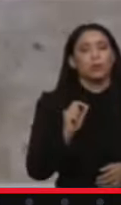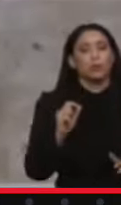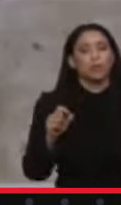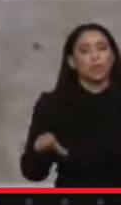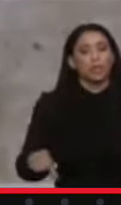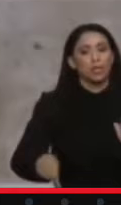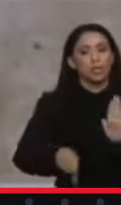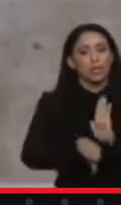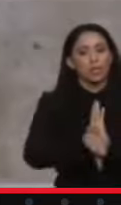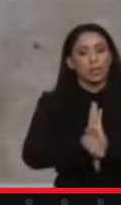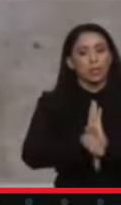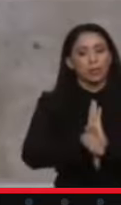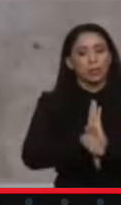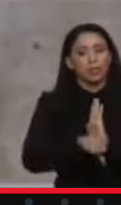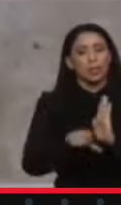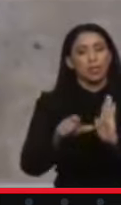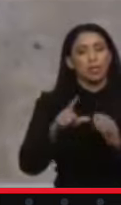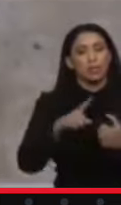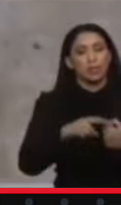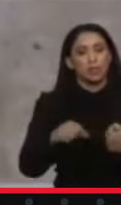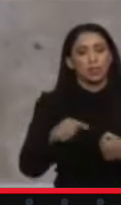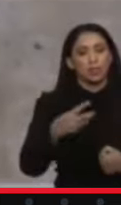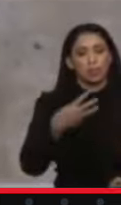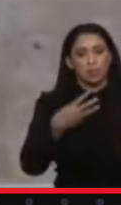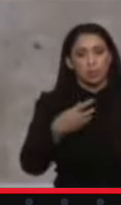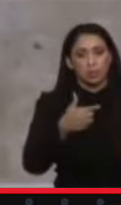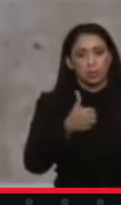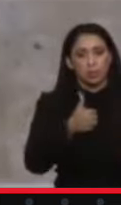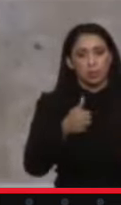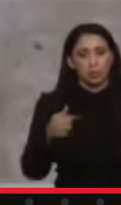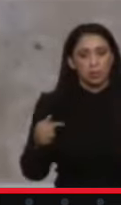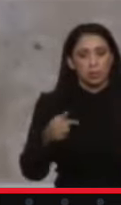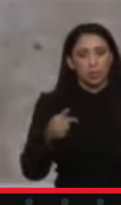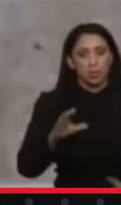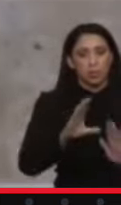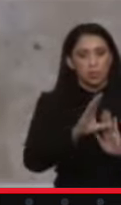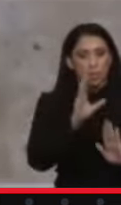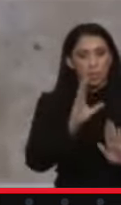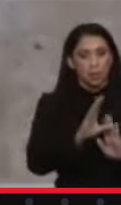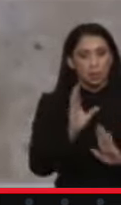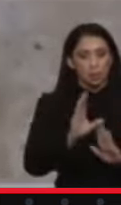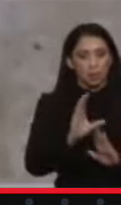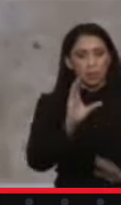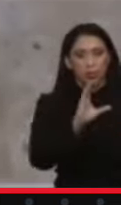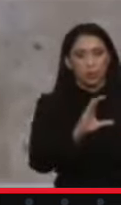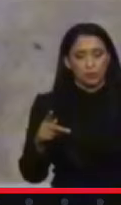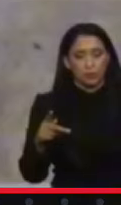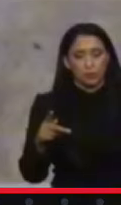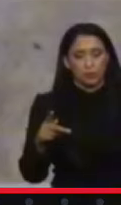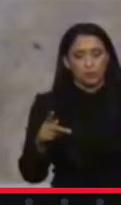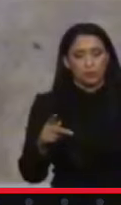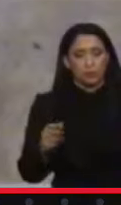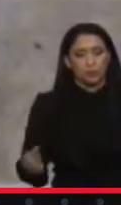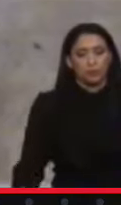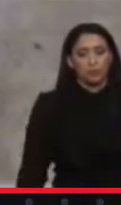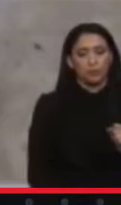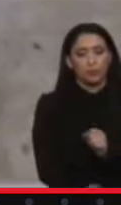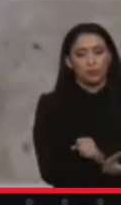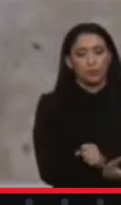dos crimes previstos no artigo 317, caput, do Código Penal,